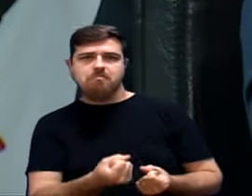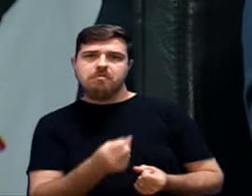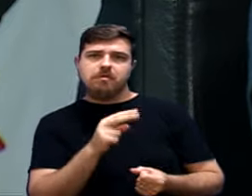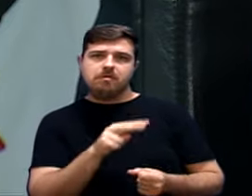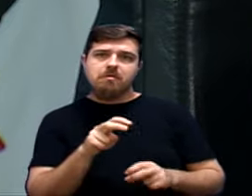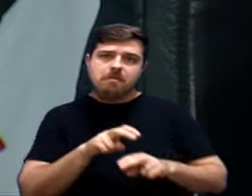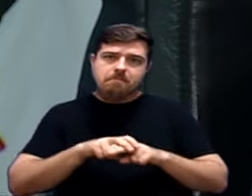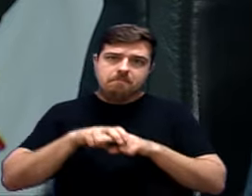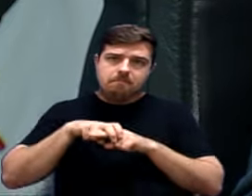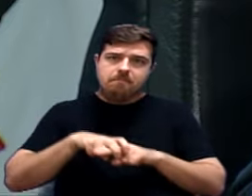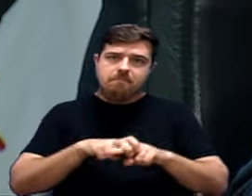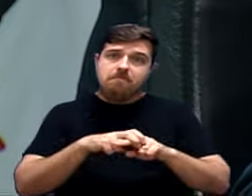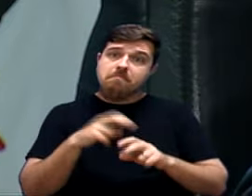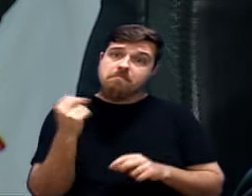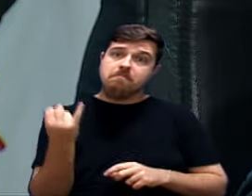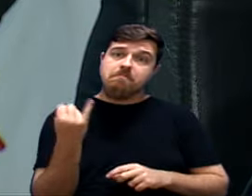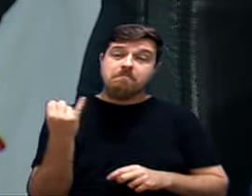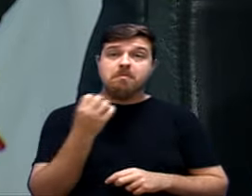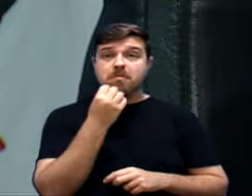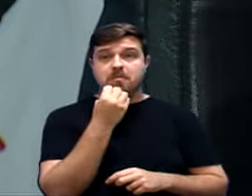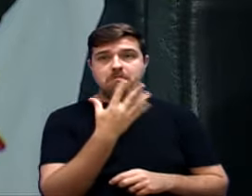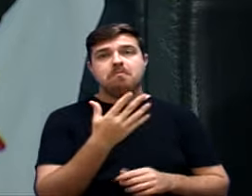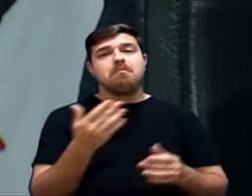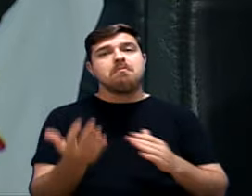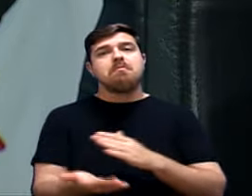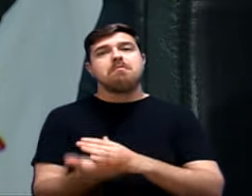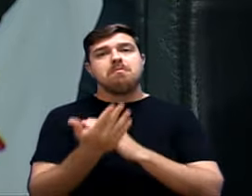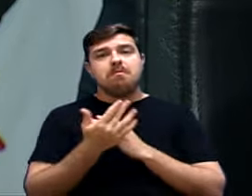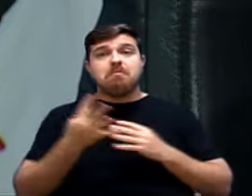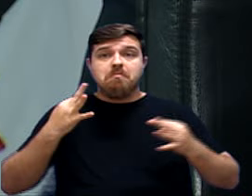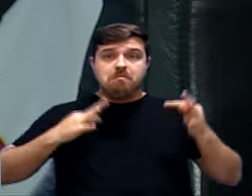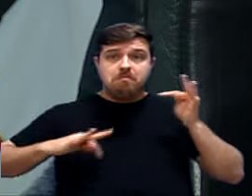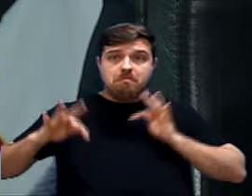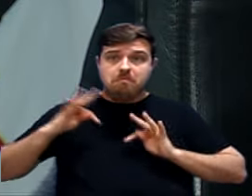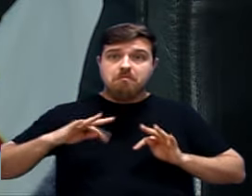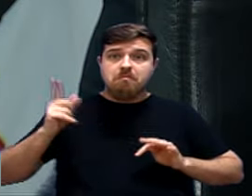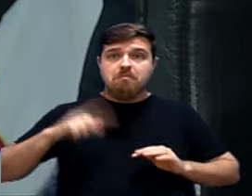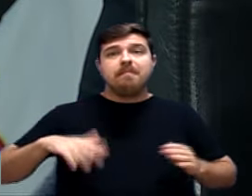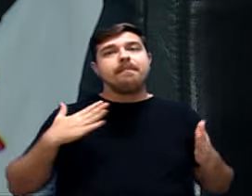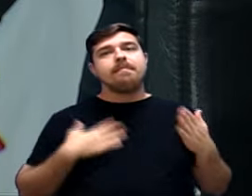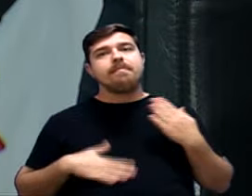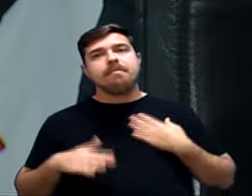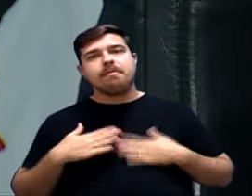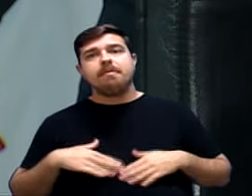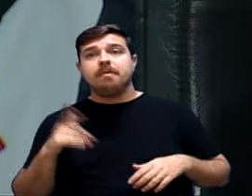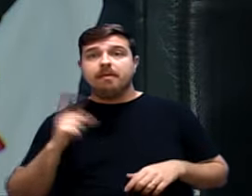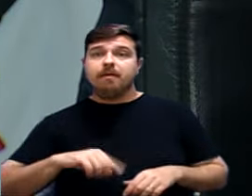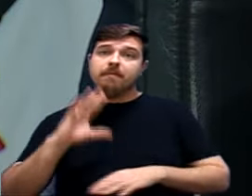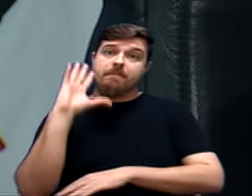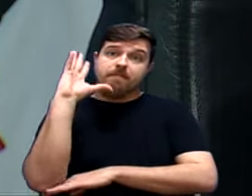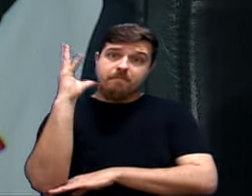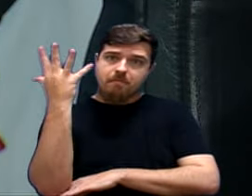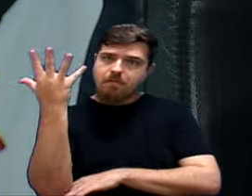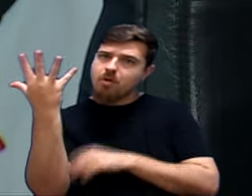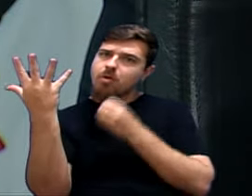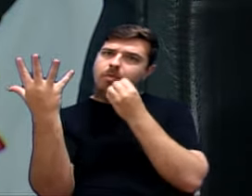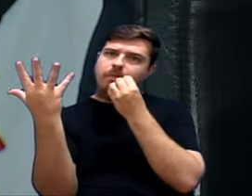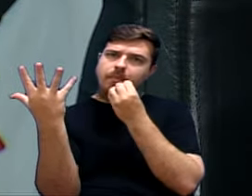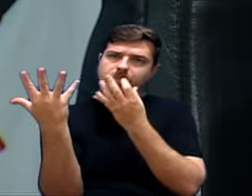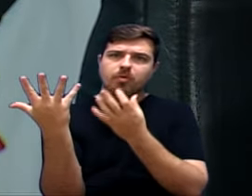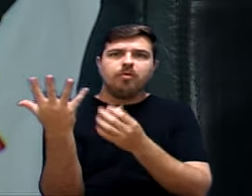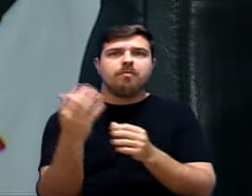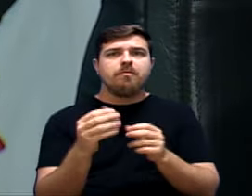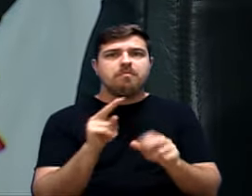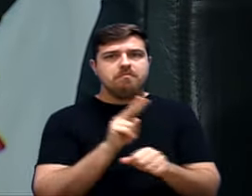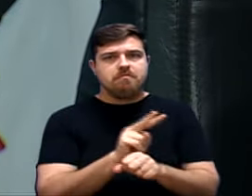uma cadeirinha além de trazer e turismo servir de uma espécie de lazer é um ganho ambiental enorme é uma área que não pode ser mexida é uma área